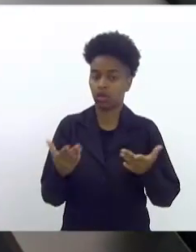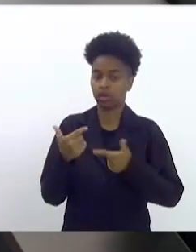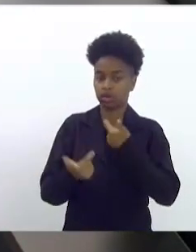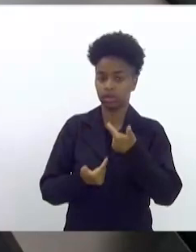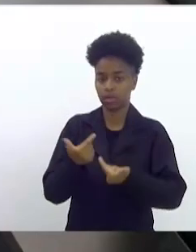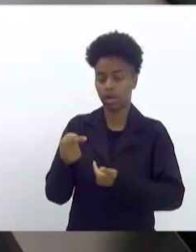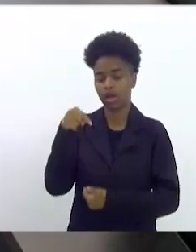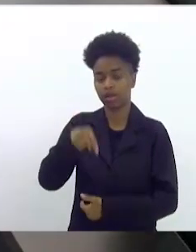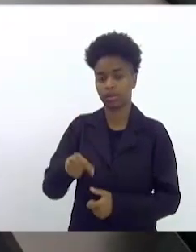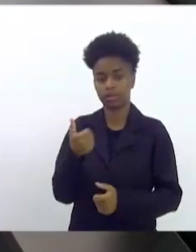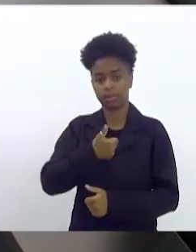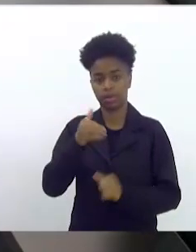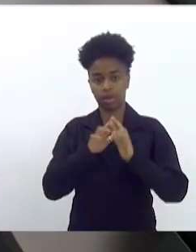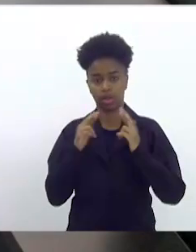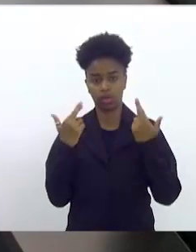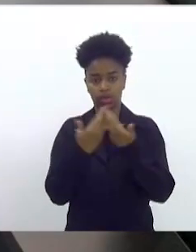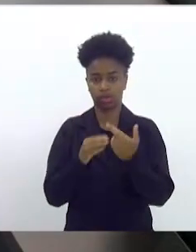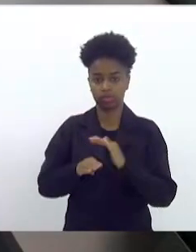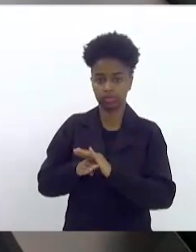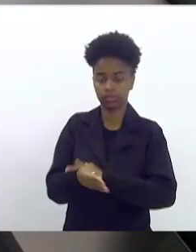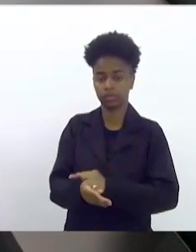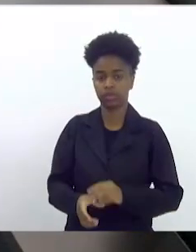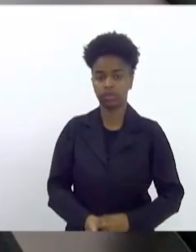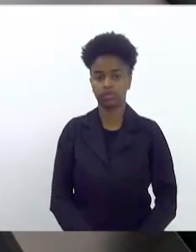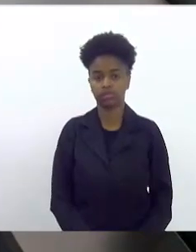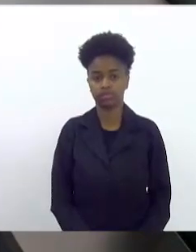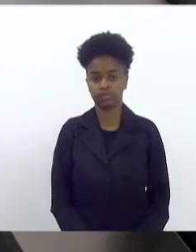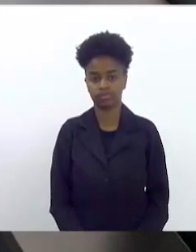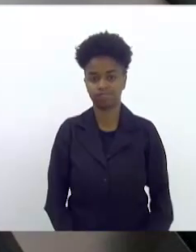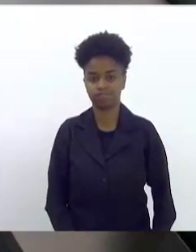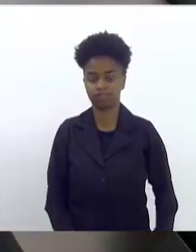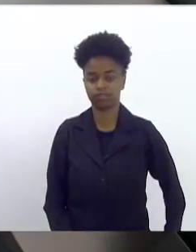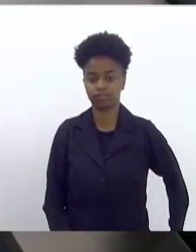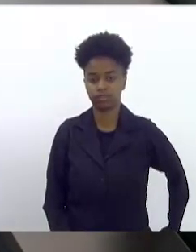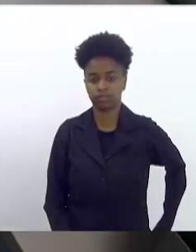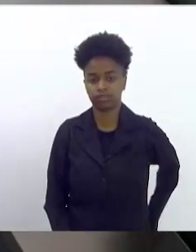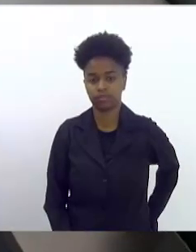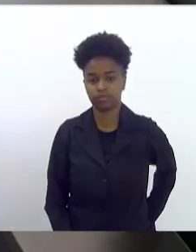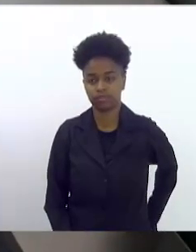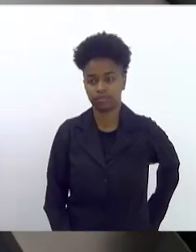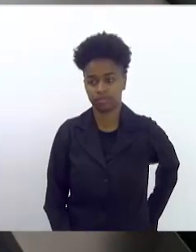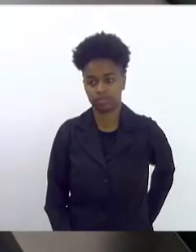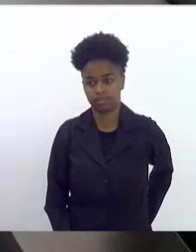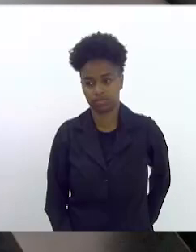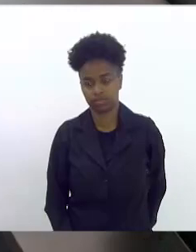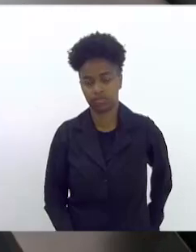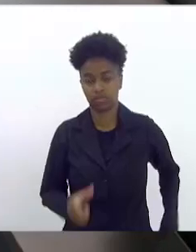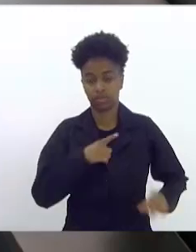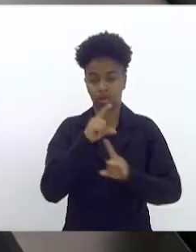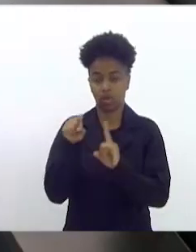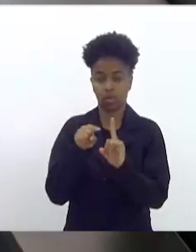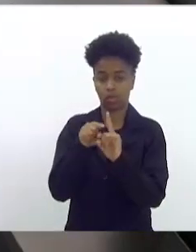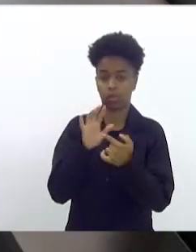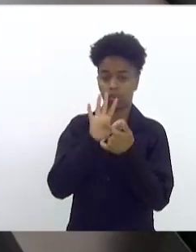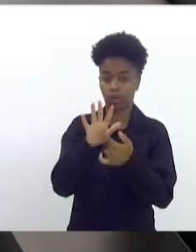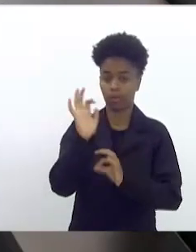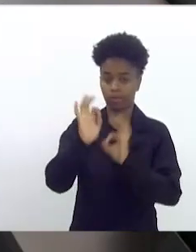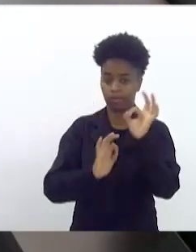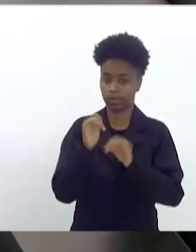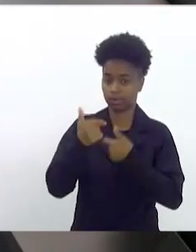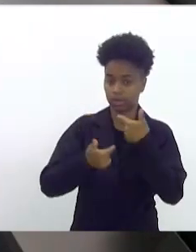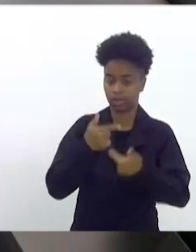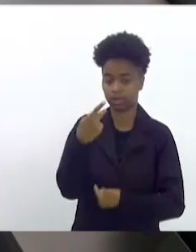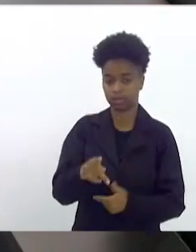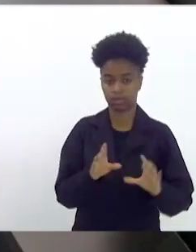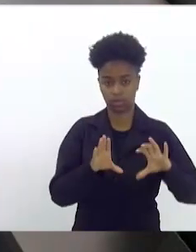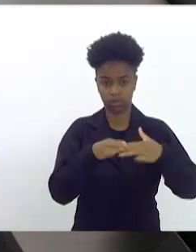da primeira reunião ordinária com o objetivo de apresentar o plano de trabalho da comissão para análise e recebimento